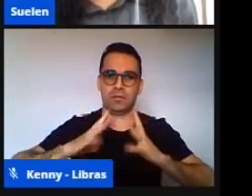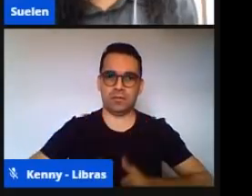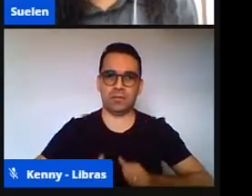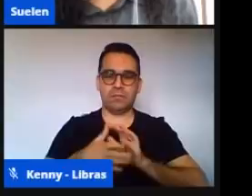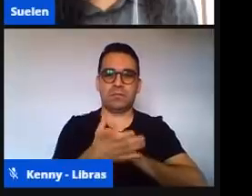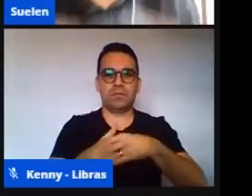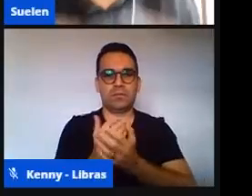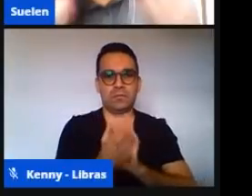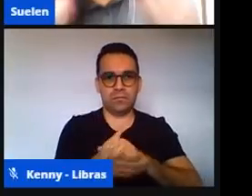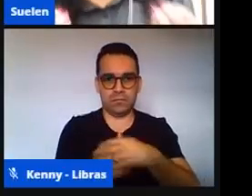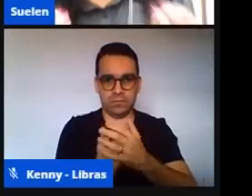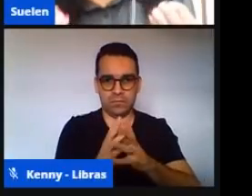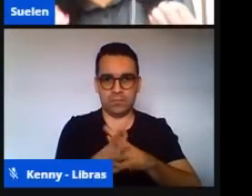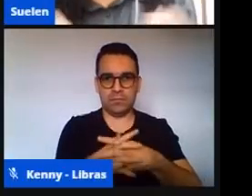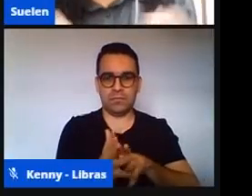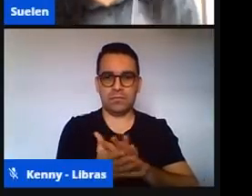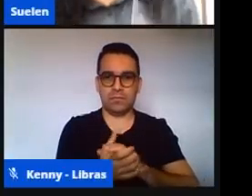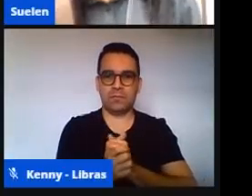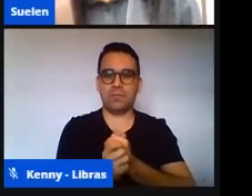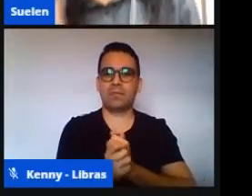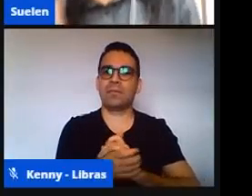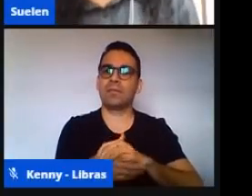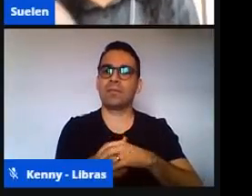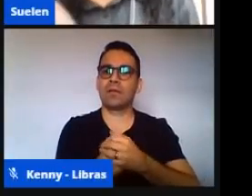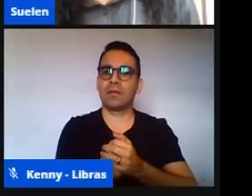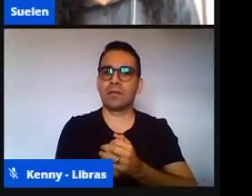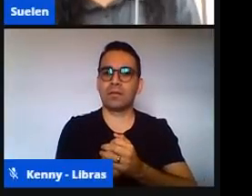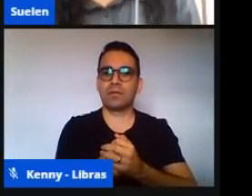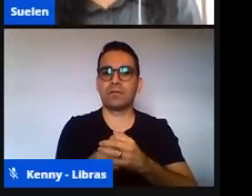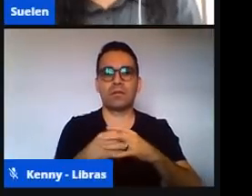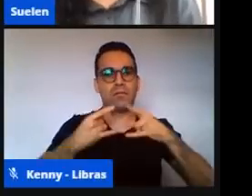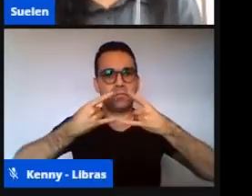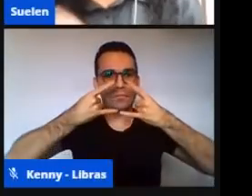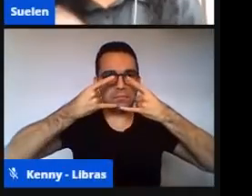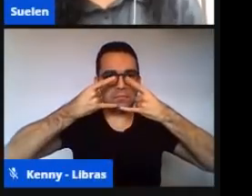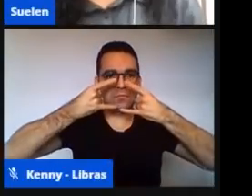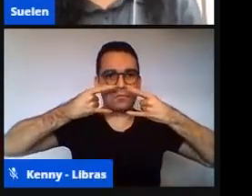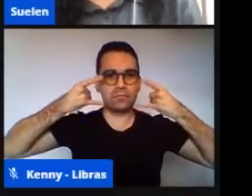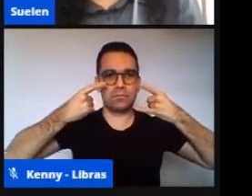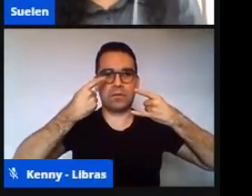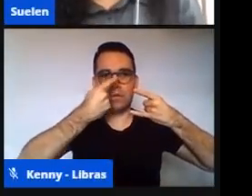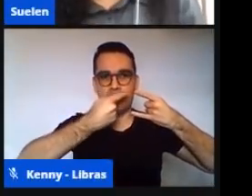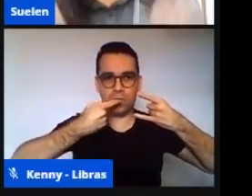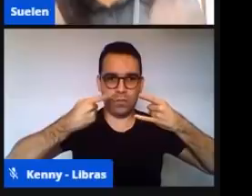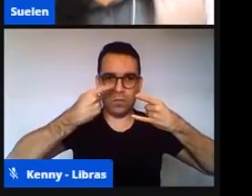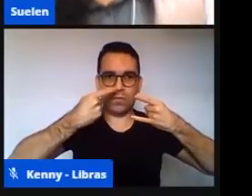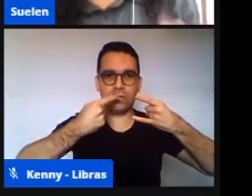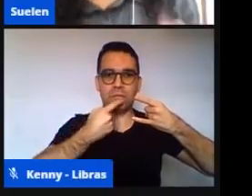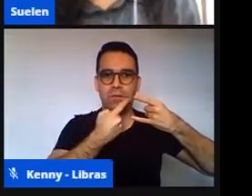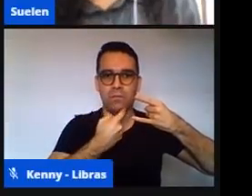da máscara e colocá-la no rosto, cobrindo o nariz, cobrindo a